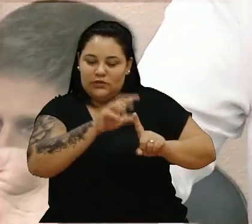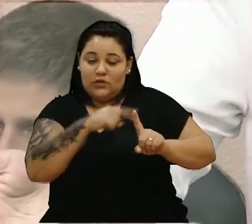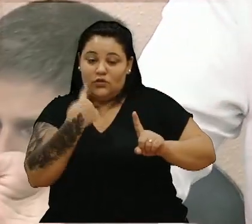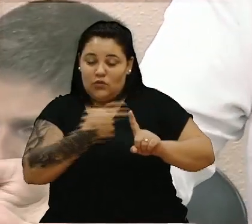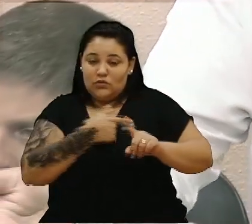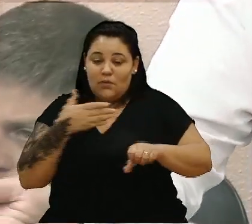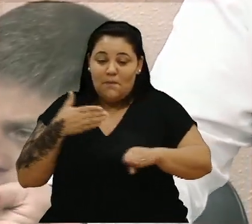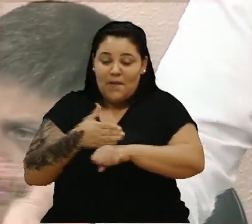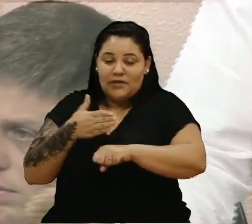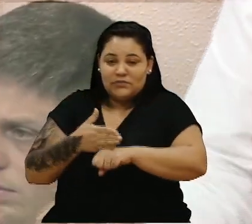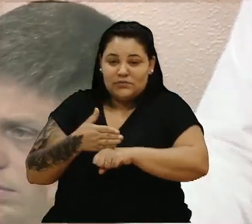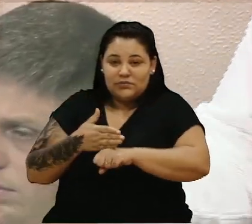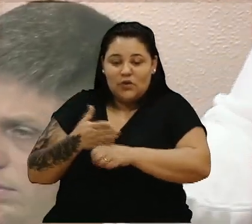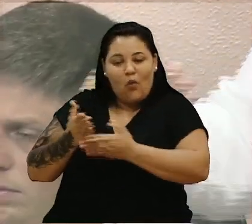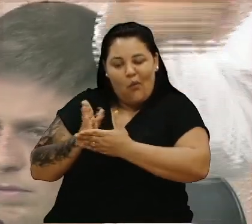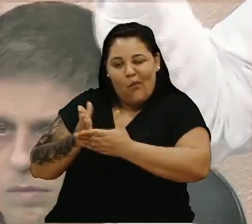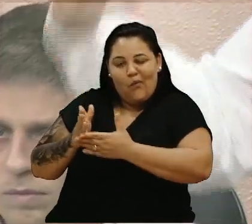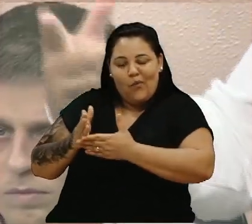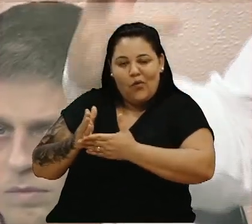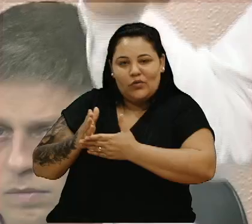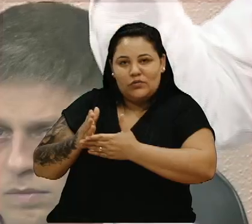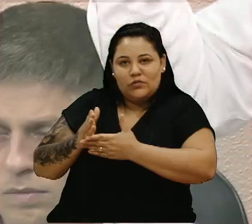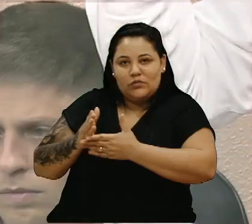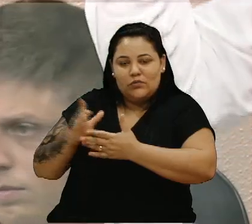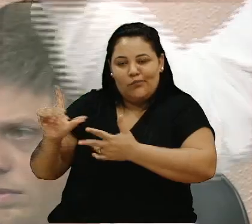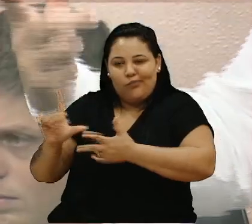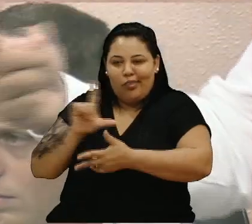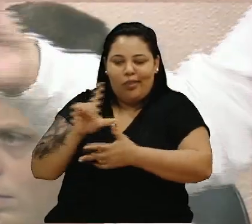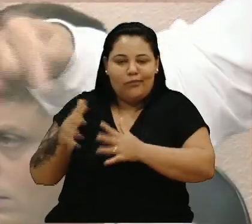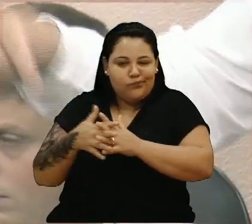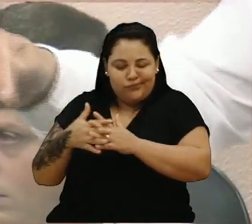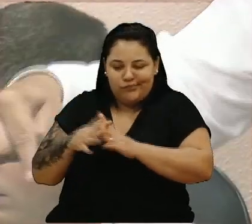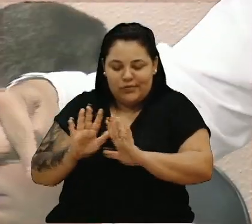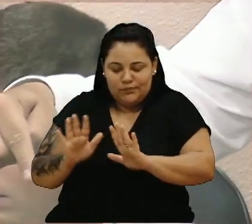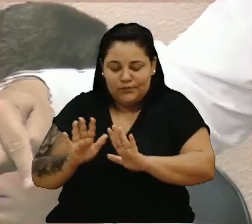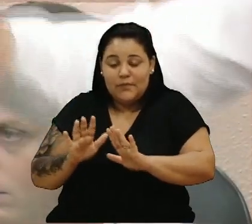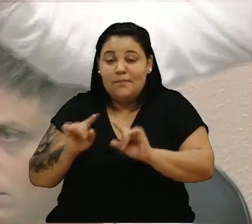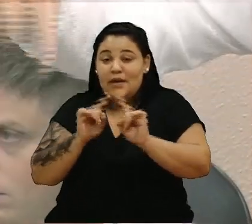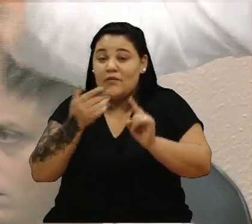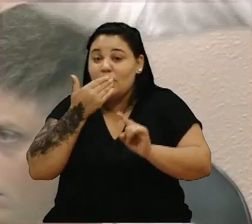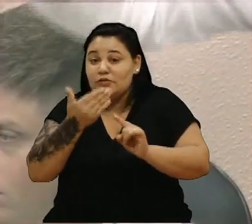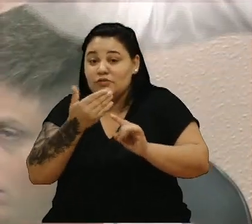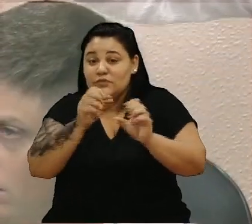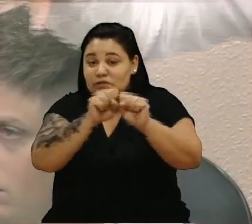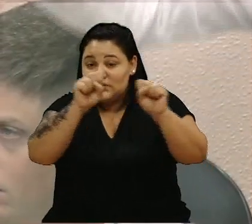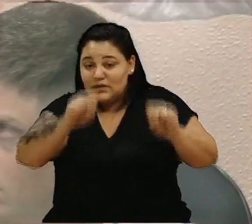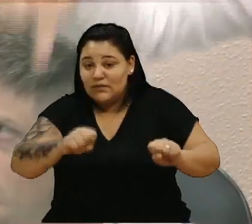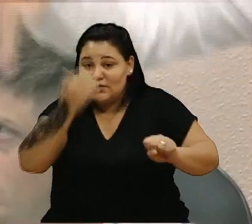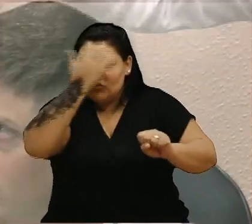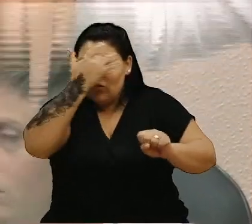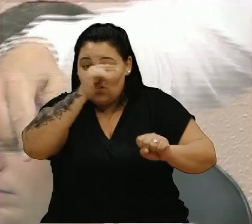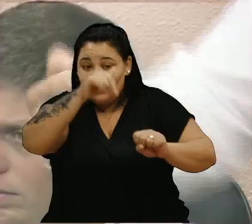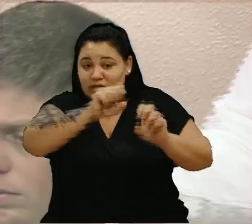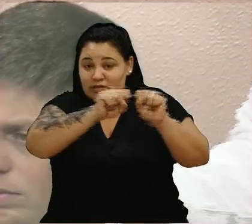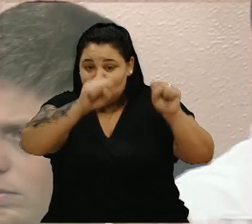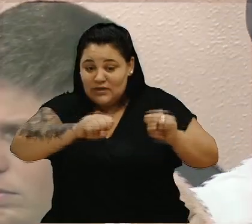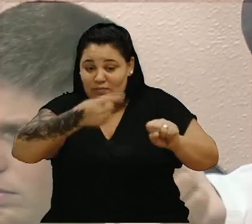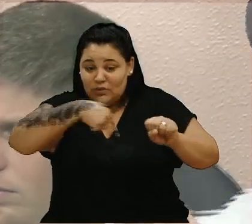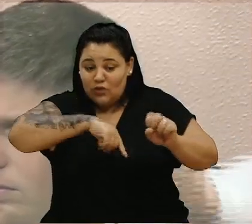intervimos no Executivo. Mas eu vou solicitar ao prefeito Adiló que, nesse sistema que nós poderemos fazer as